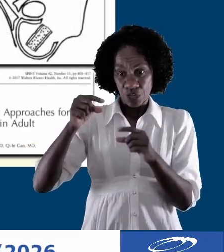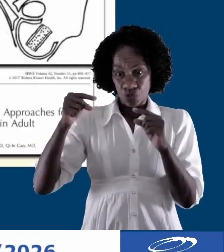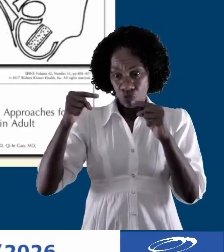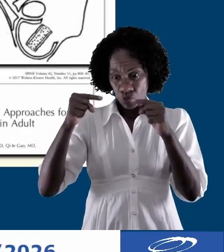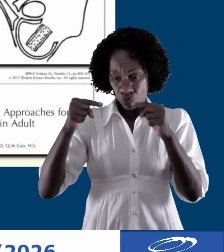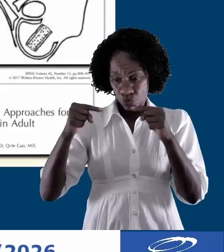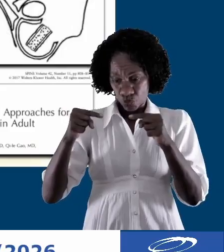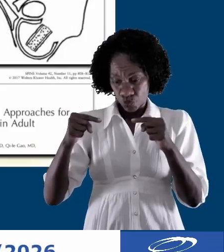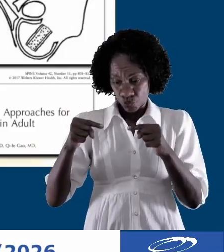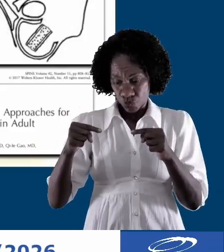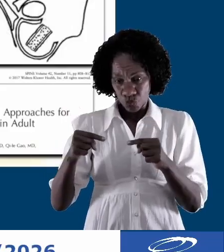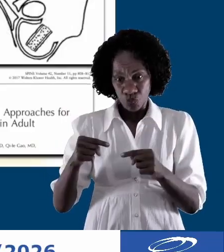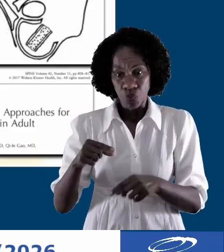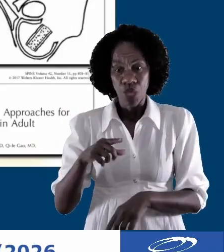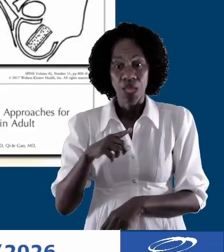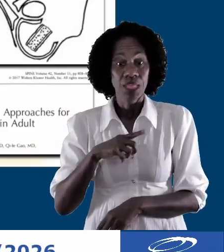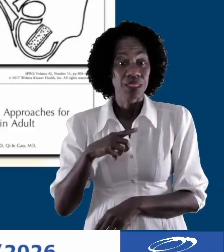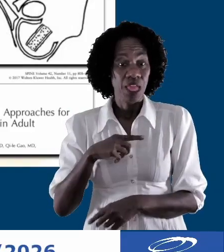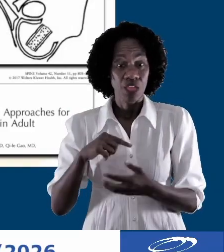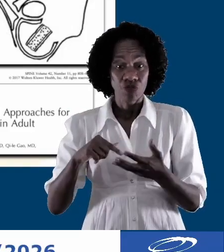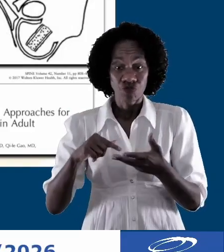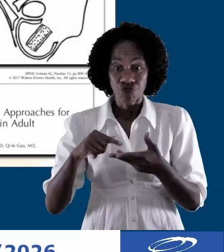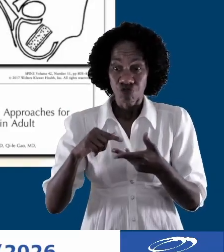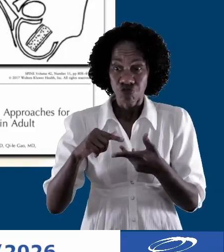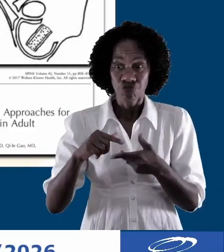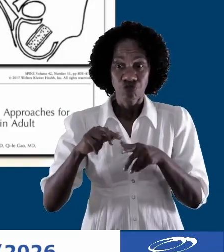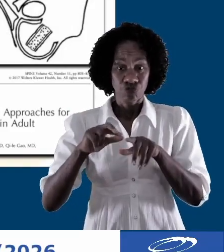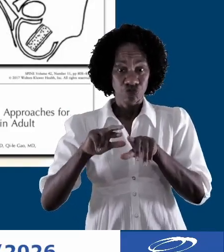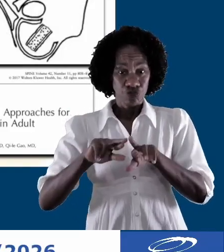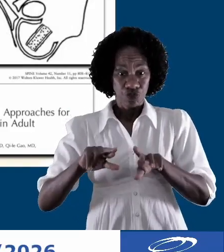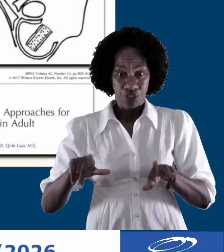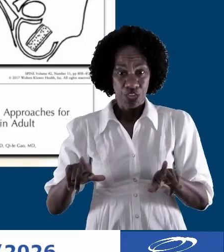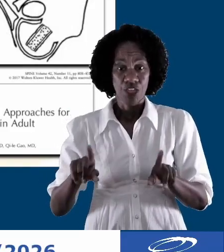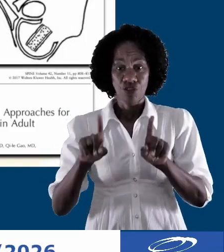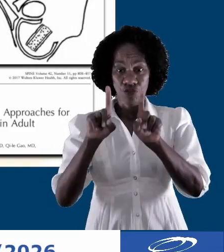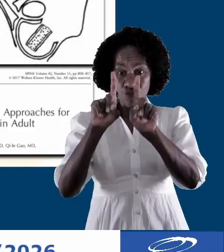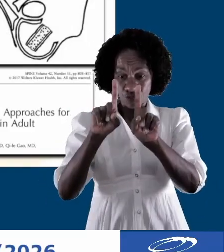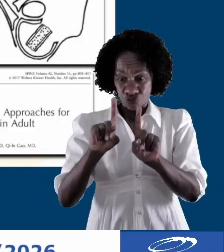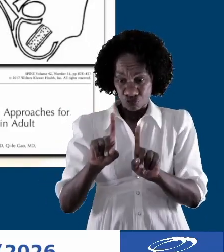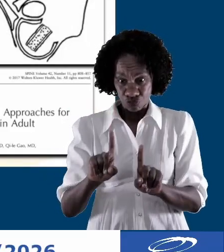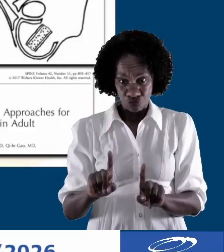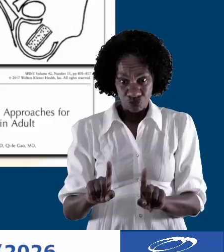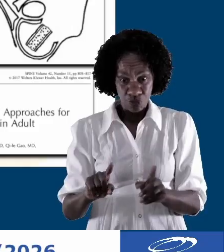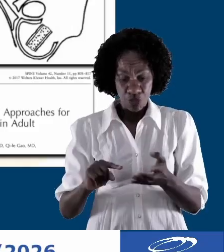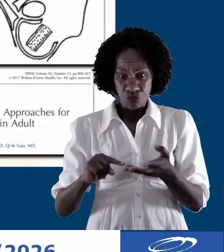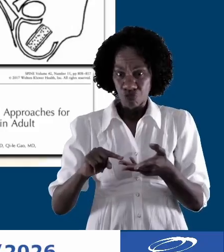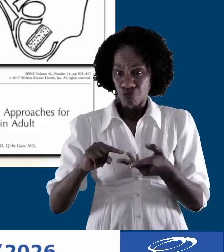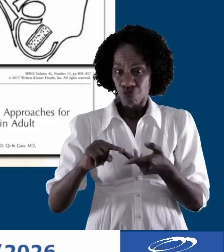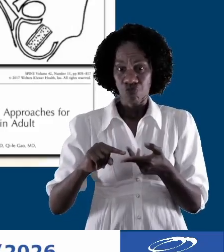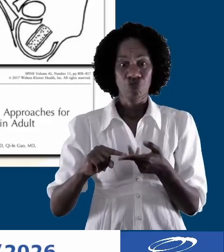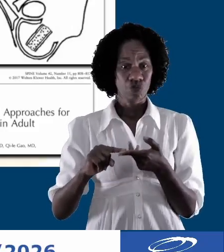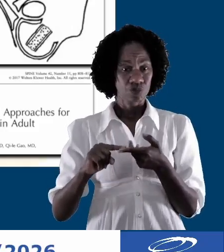Existem várias maneiras de você abordar uma coluna pela via posterior. Você pode fazer uma costotransversectomia, você pode fazer uma abordagem